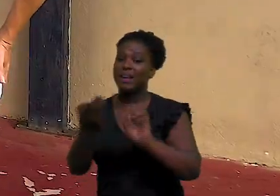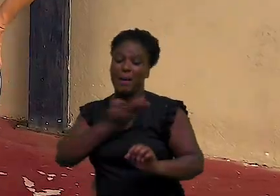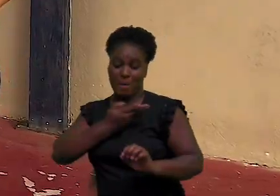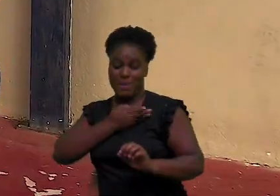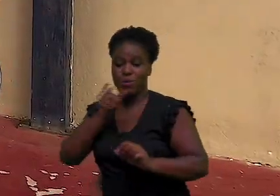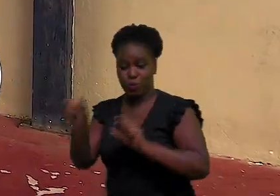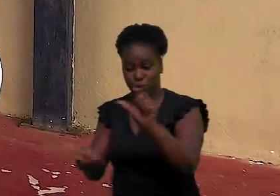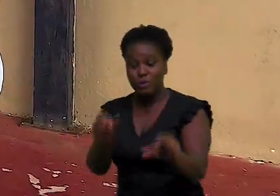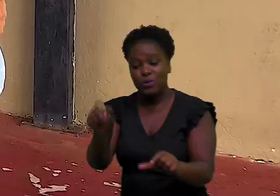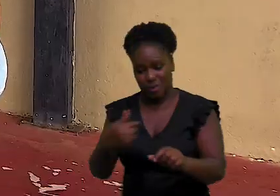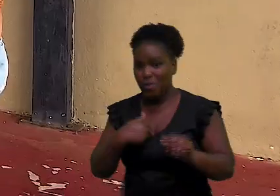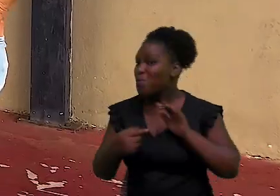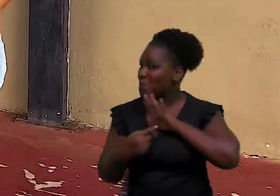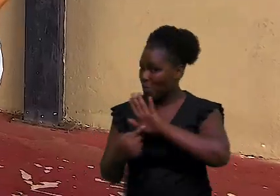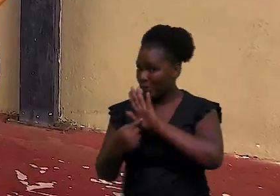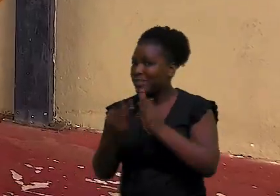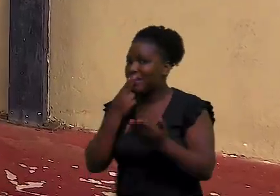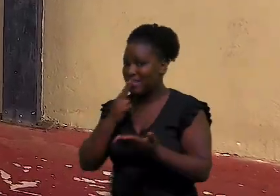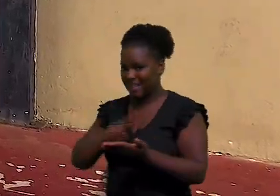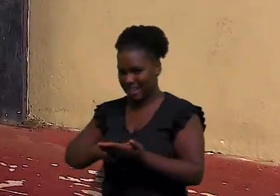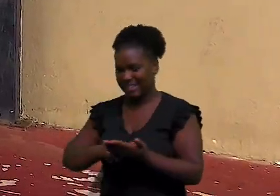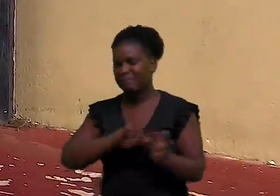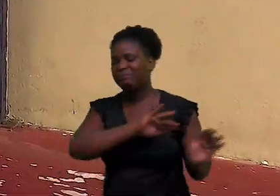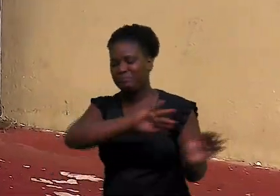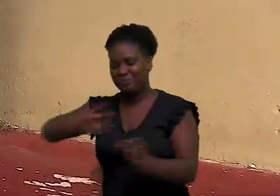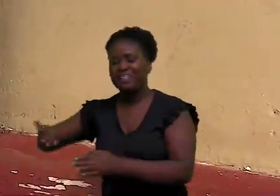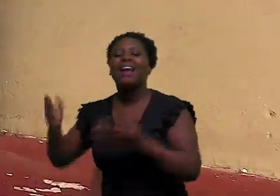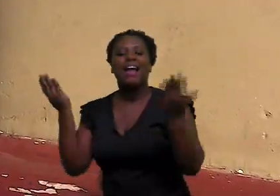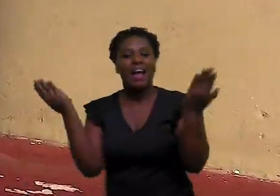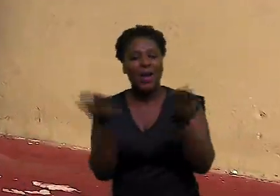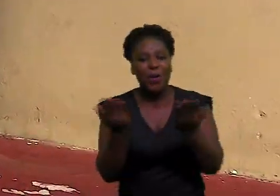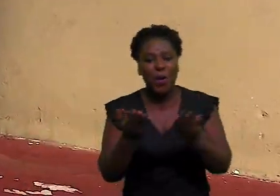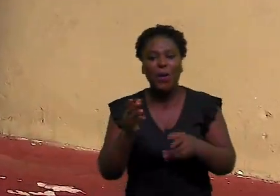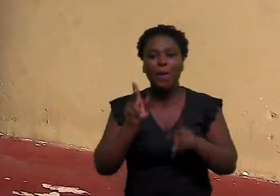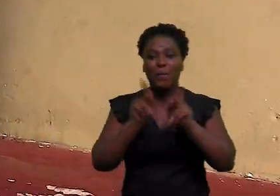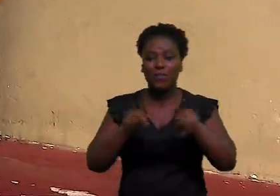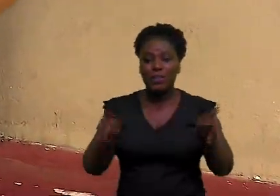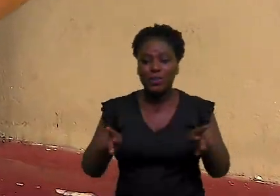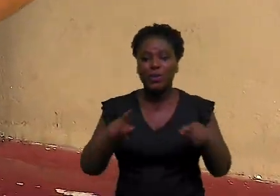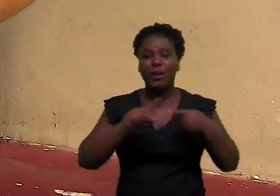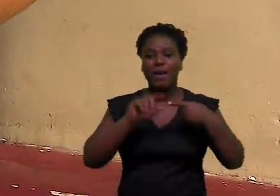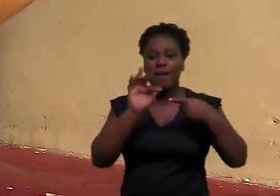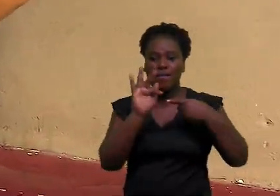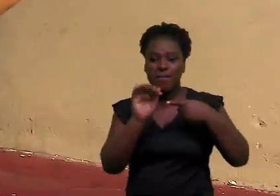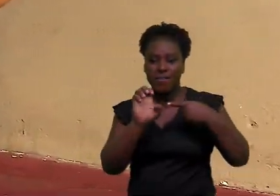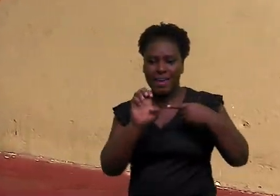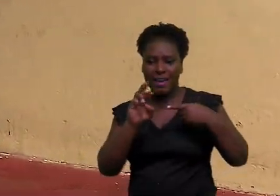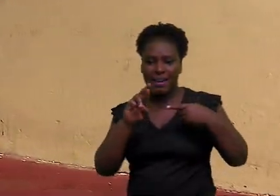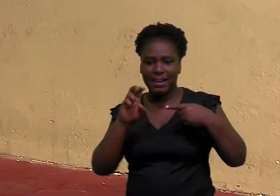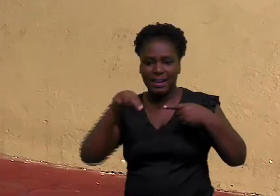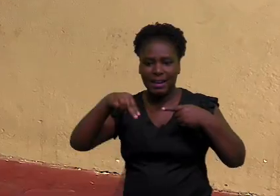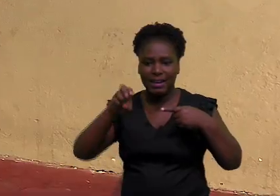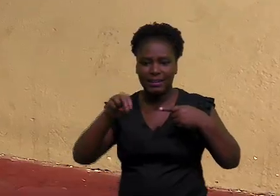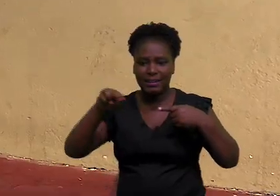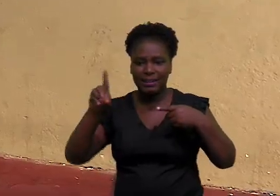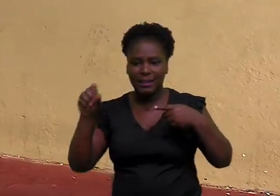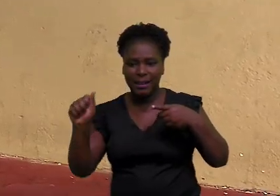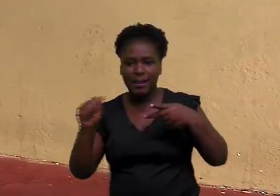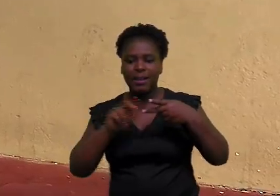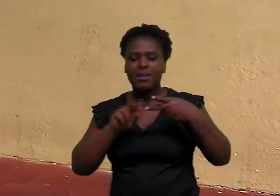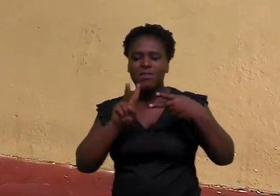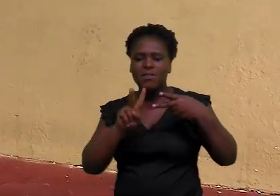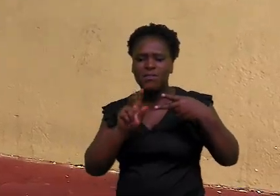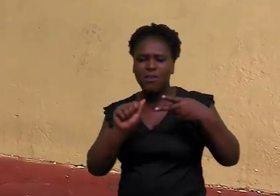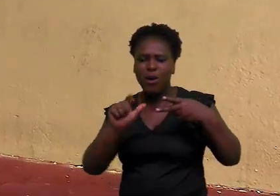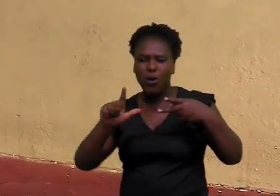A professora Fernanda, da turma 4A, e a professora Valdirene,